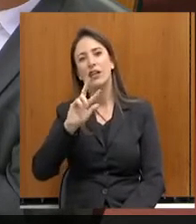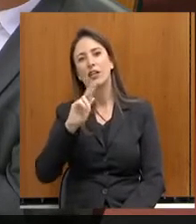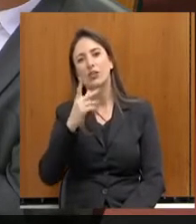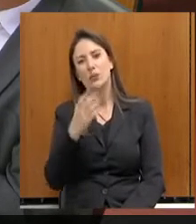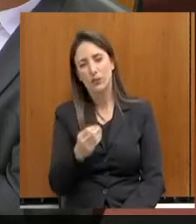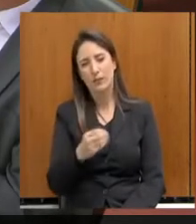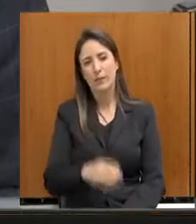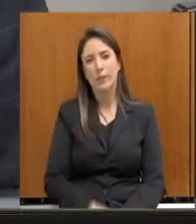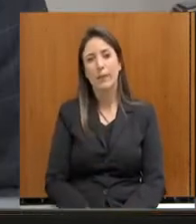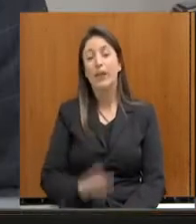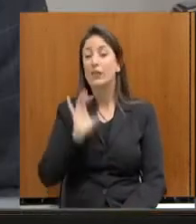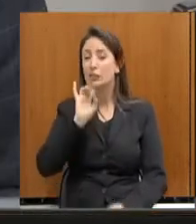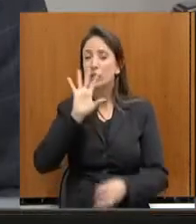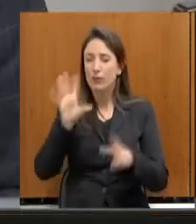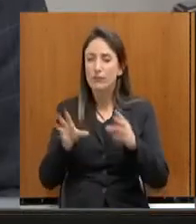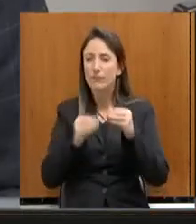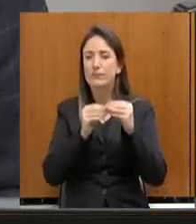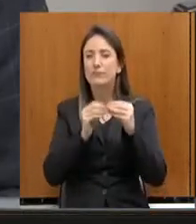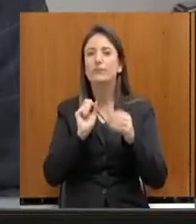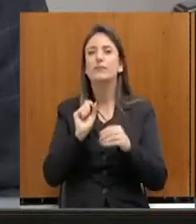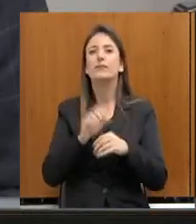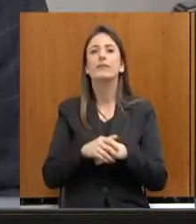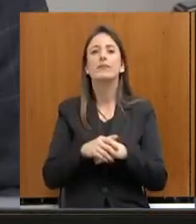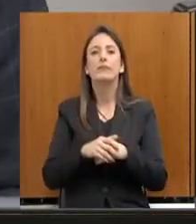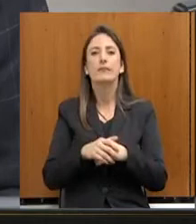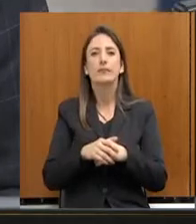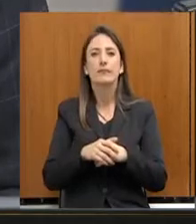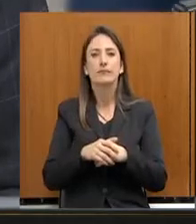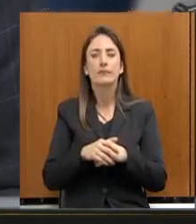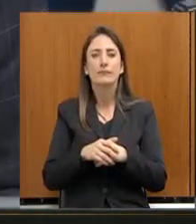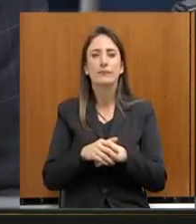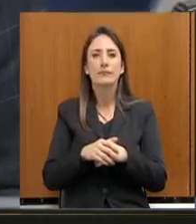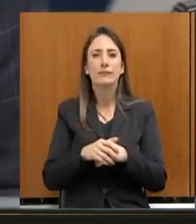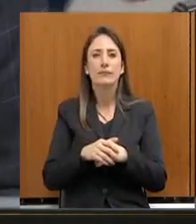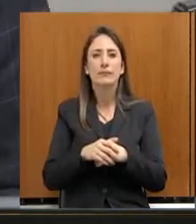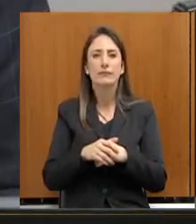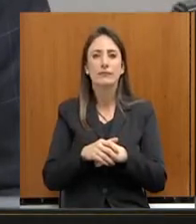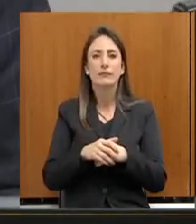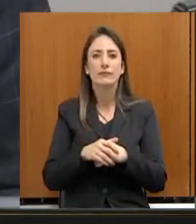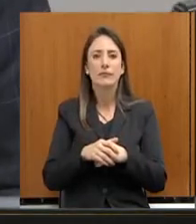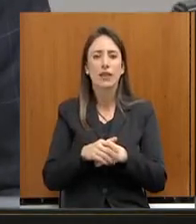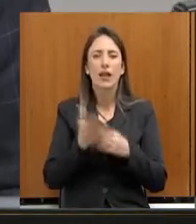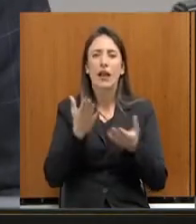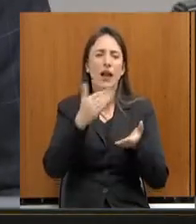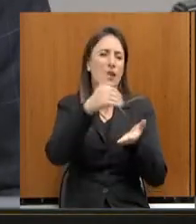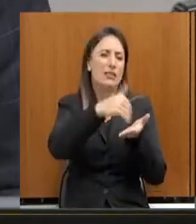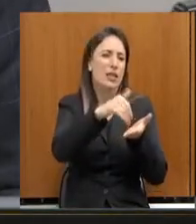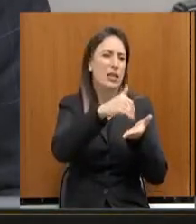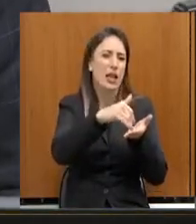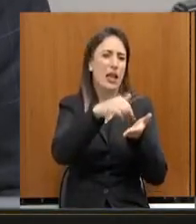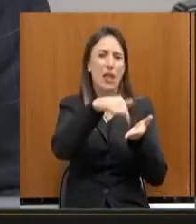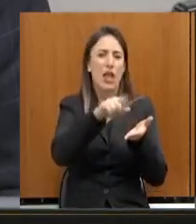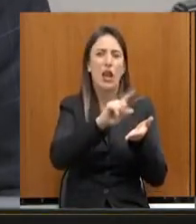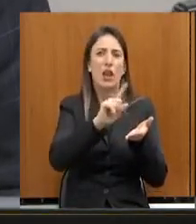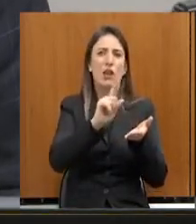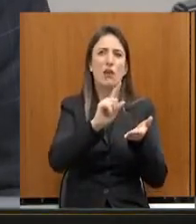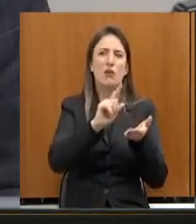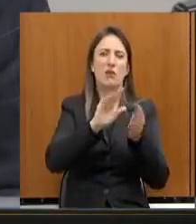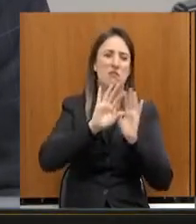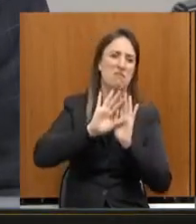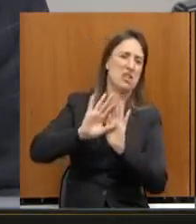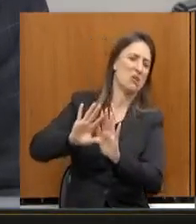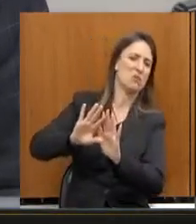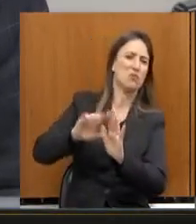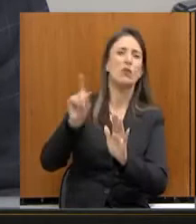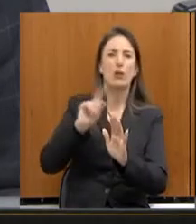minha colocação anterior é não ouvir não houve recusa da secretaria em participar de reuniões desta